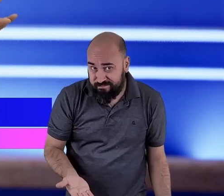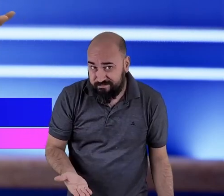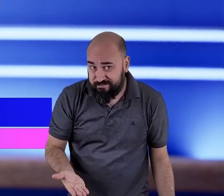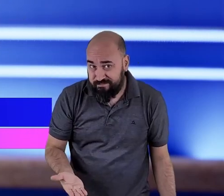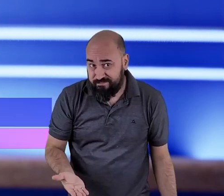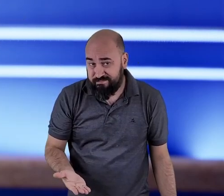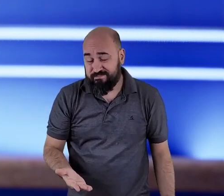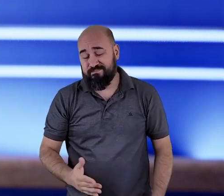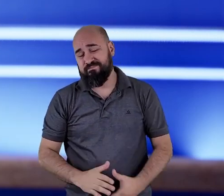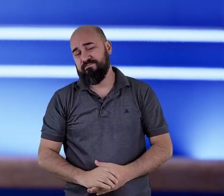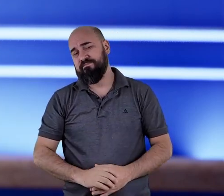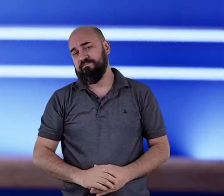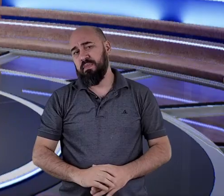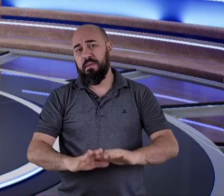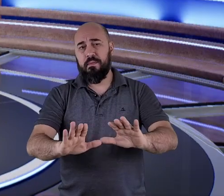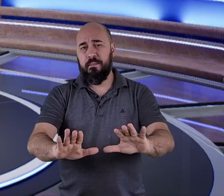isso.